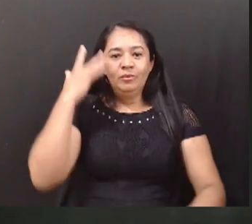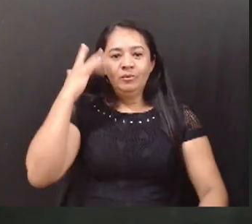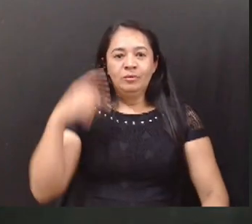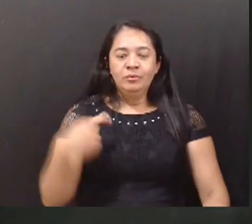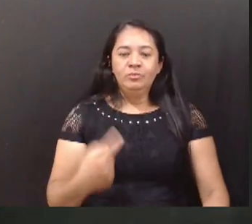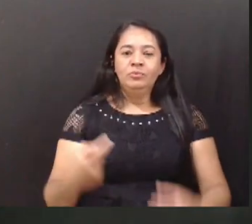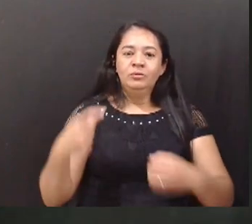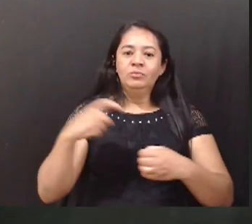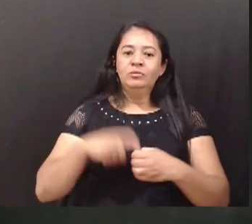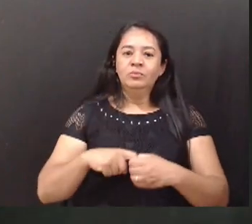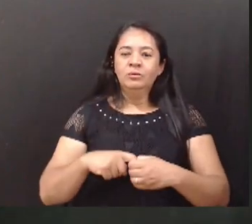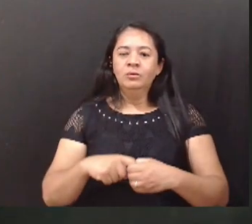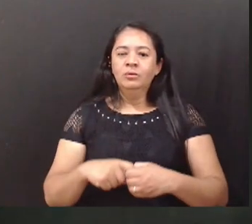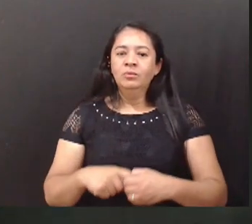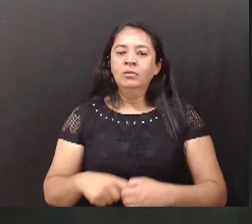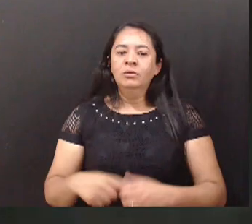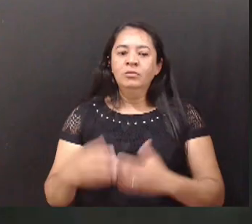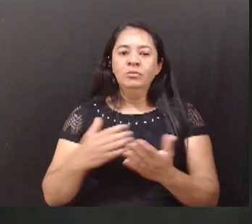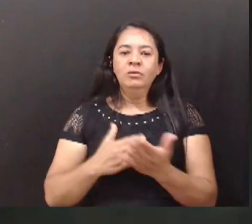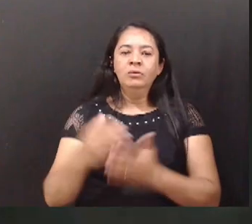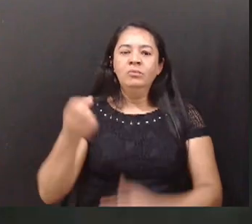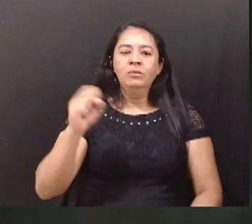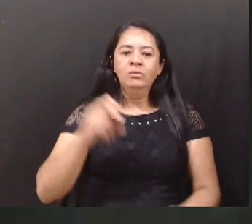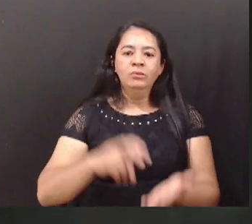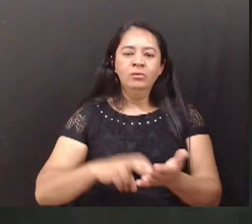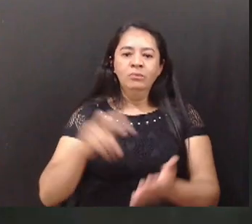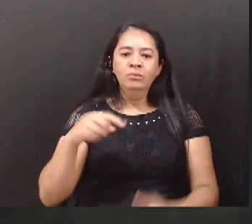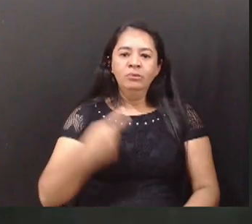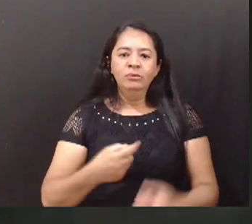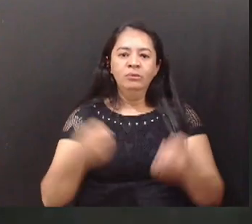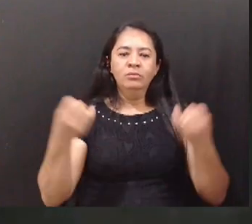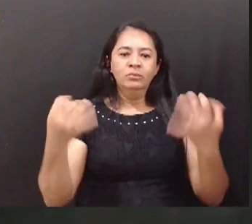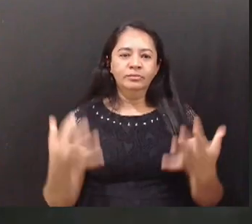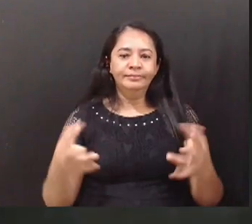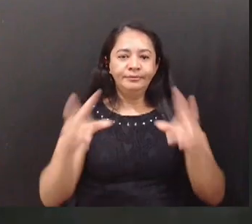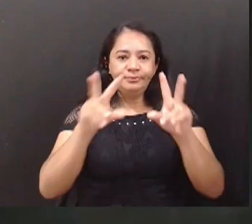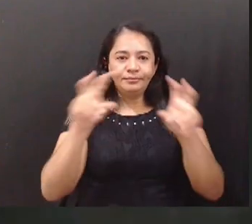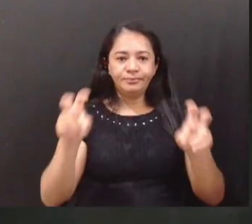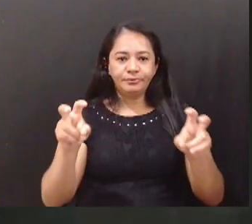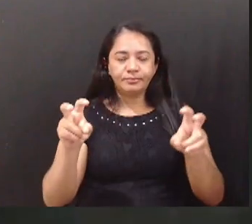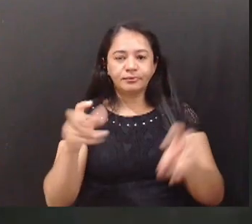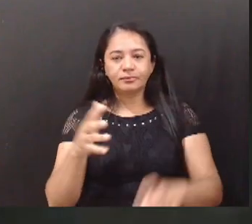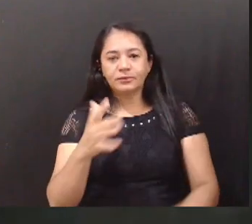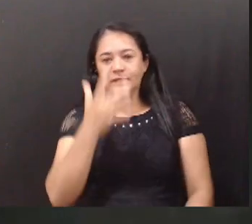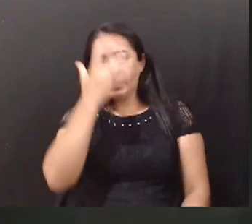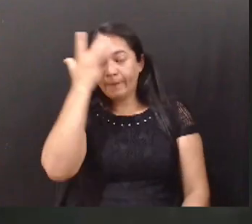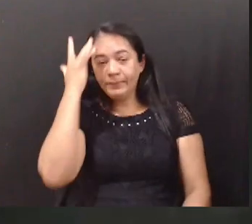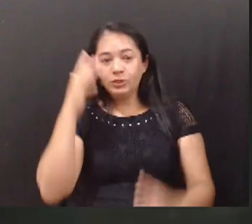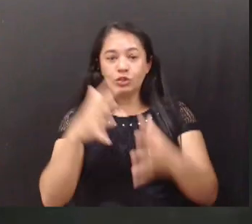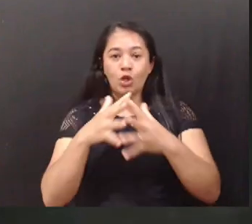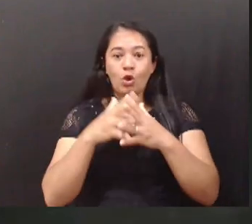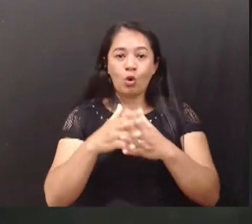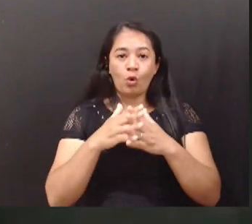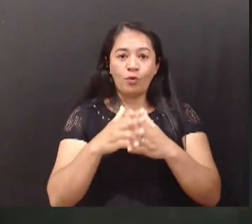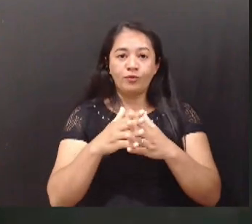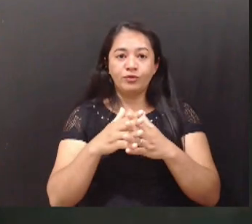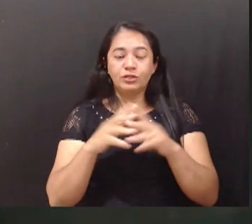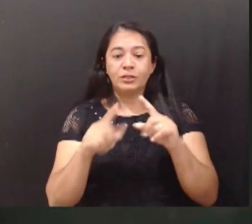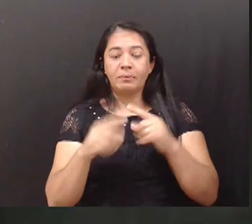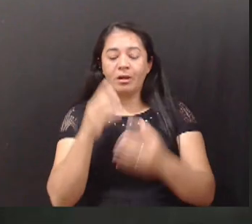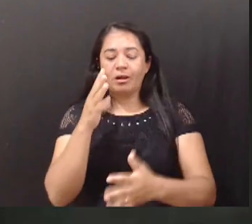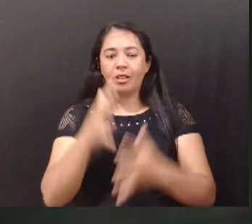gente volta a partir das 8 da manhã e a gente fala de um tema que muita gente confunde e que interfere diretamente no